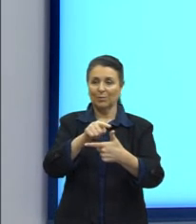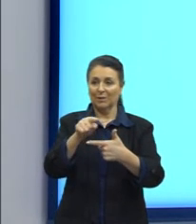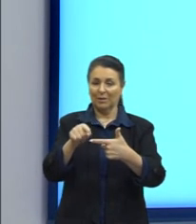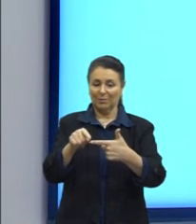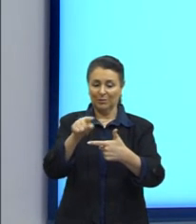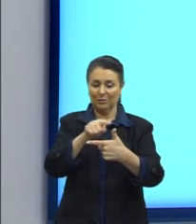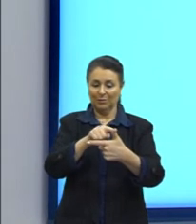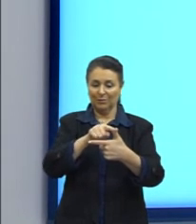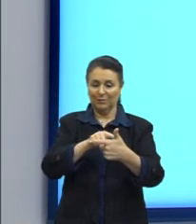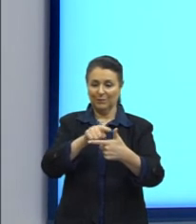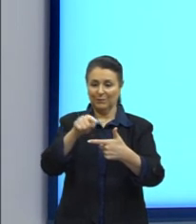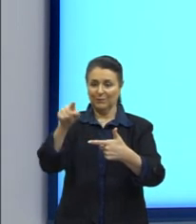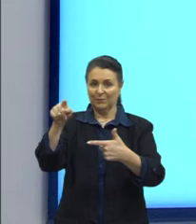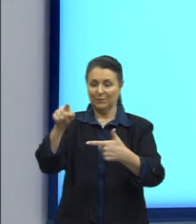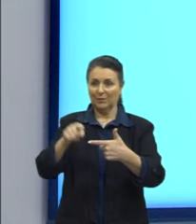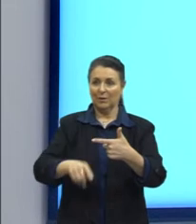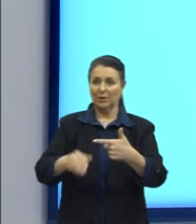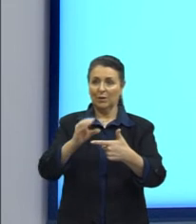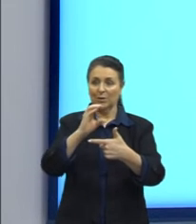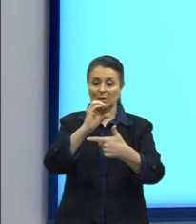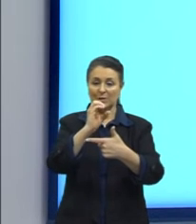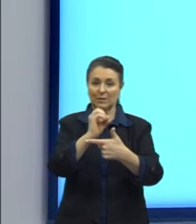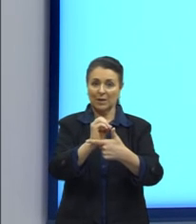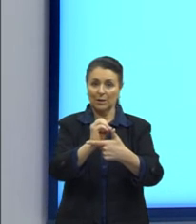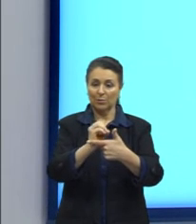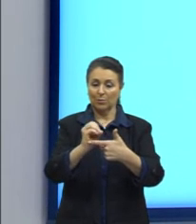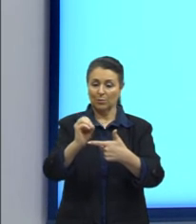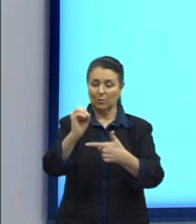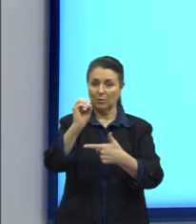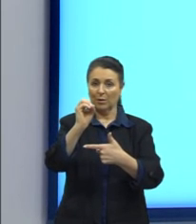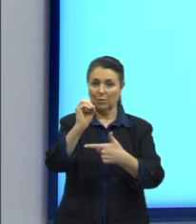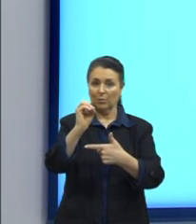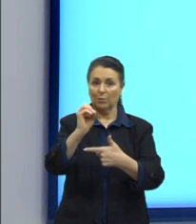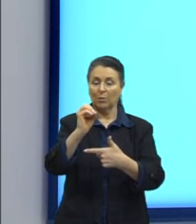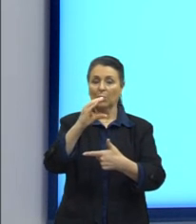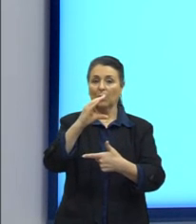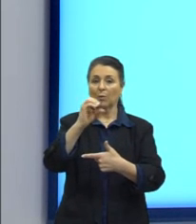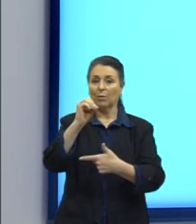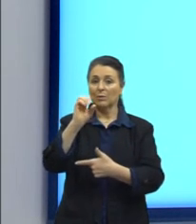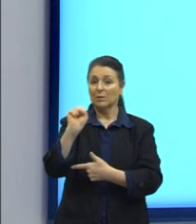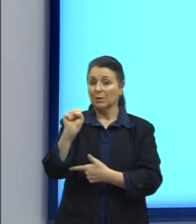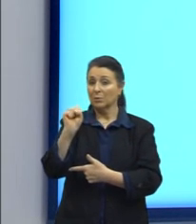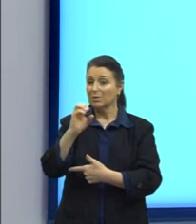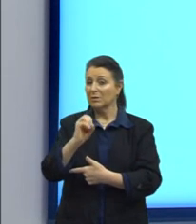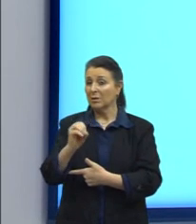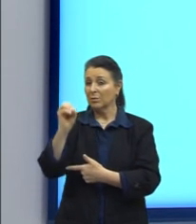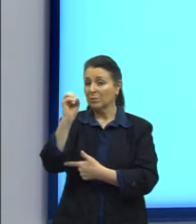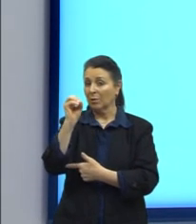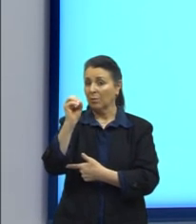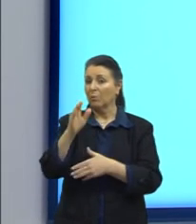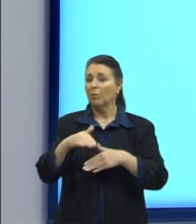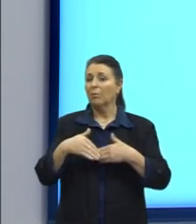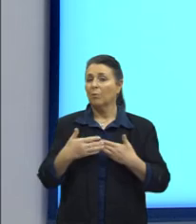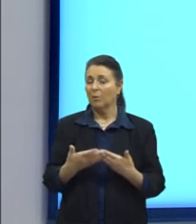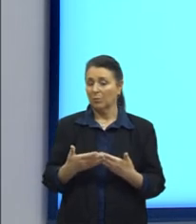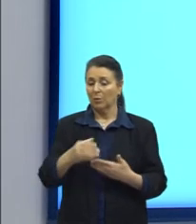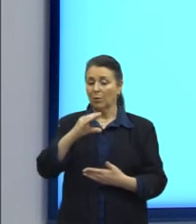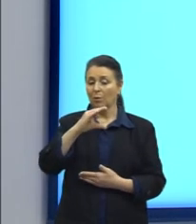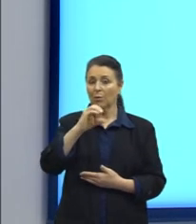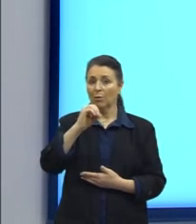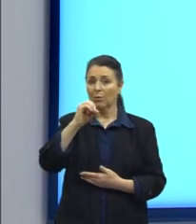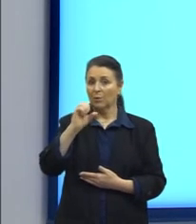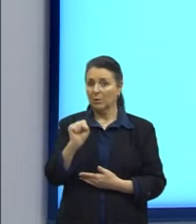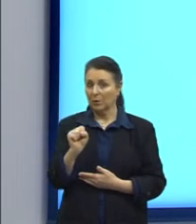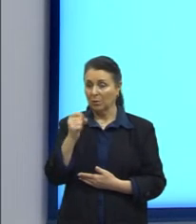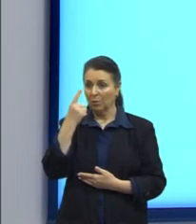bom então eu tô começando em 0 graus né Quanto que vale o meu cosseno em 0 graus tá lembrando que o cosseno a gente tá olhando